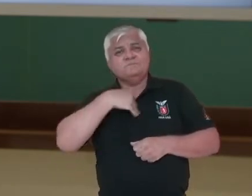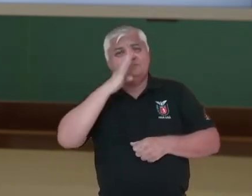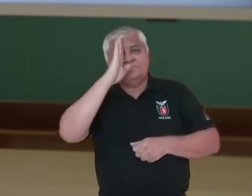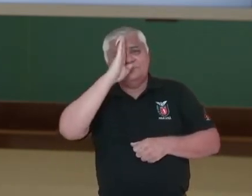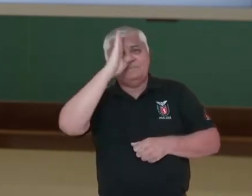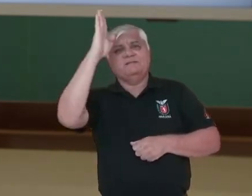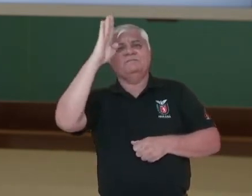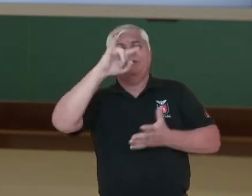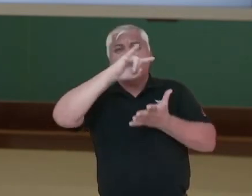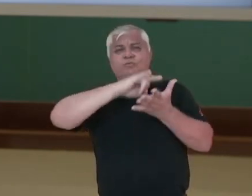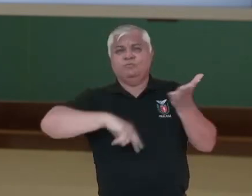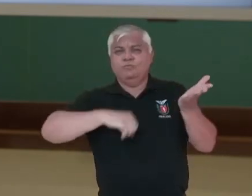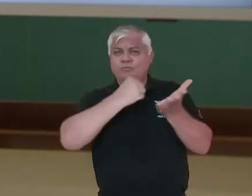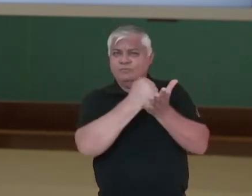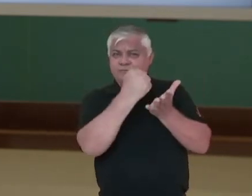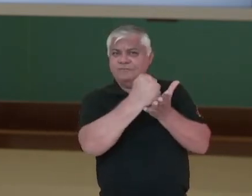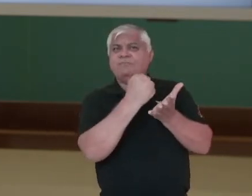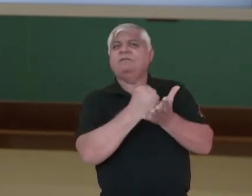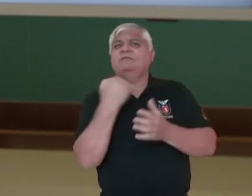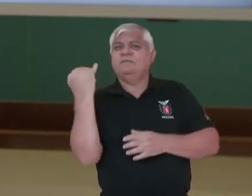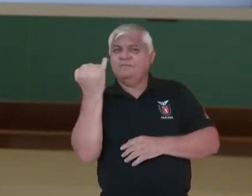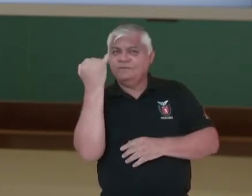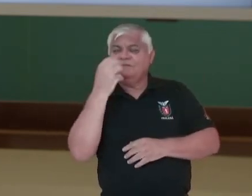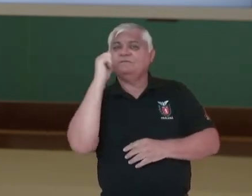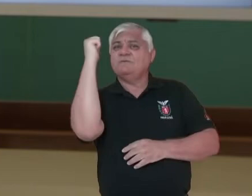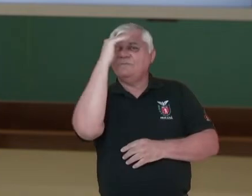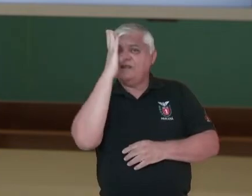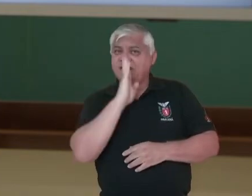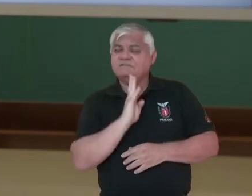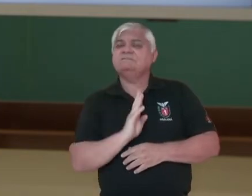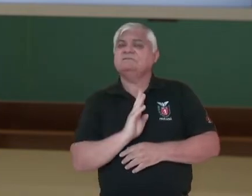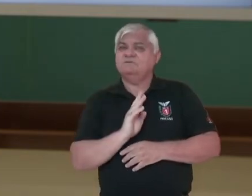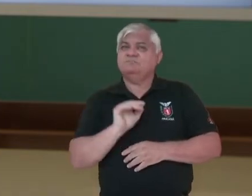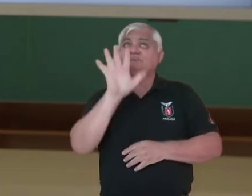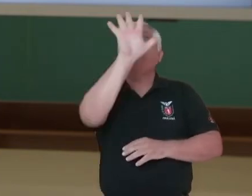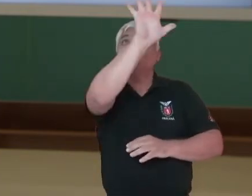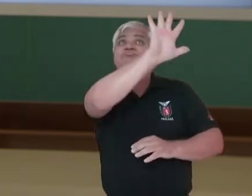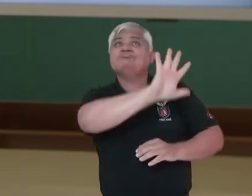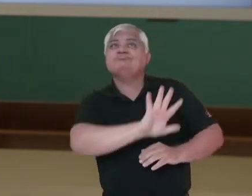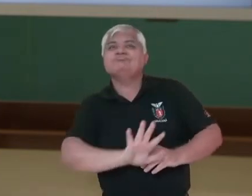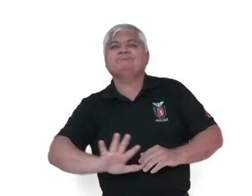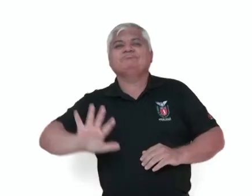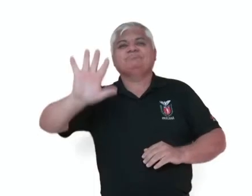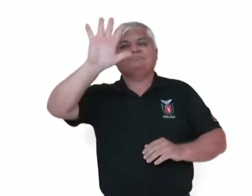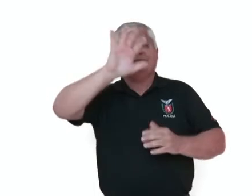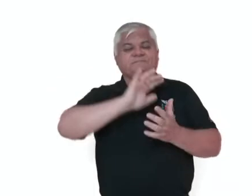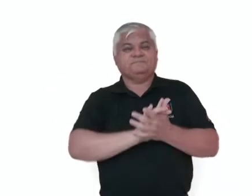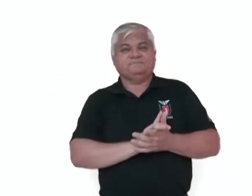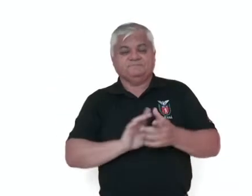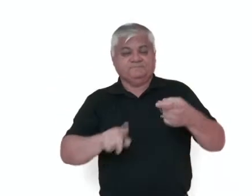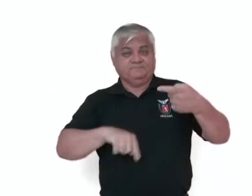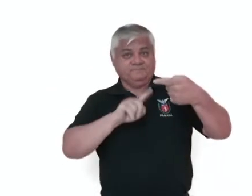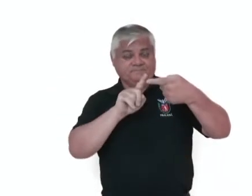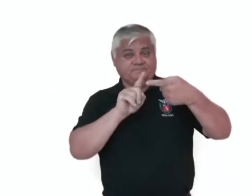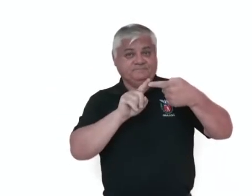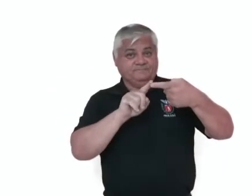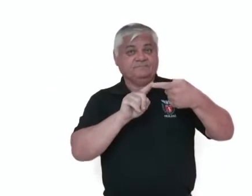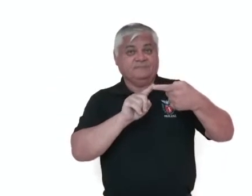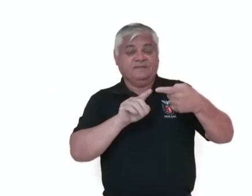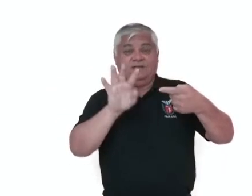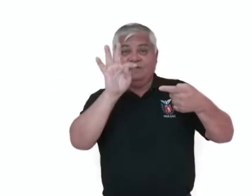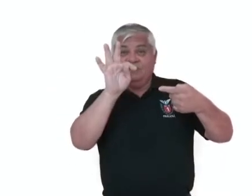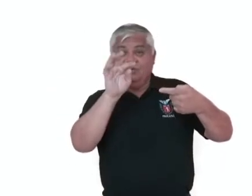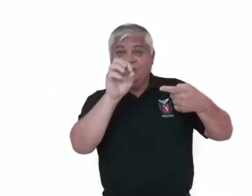tratados ali que definiram o Brasil, né? O território do Brasil. O Tratado de Tordesilhas foi a